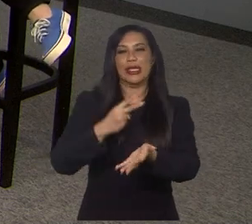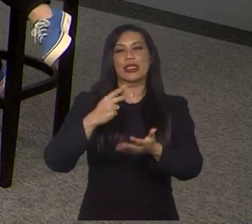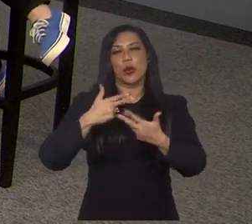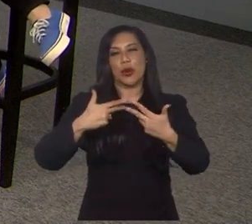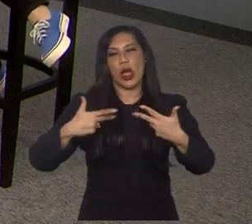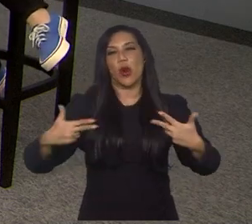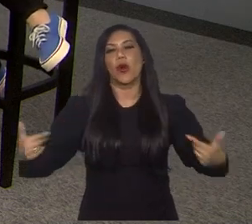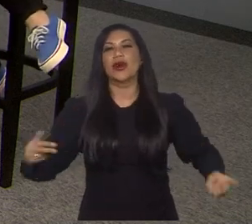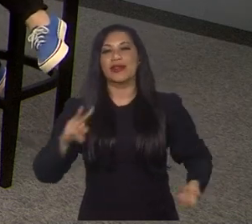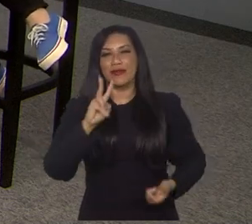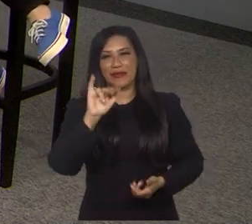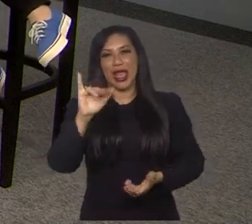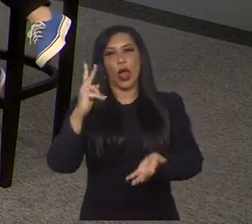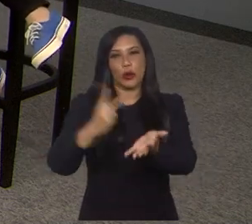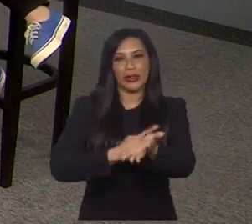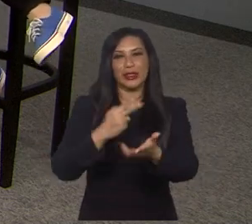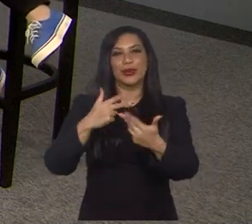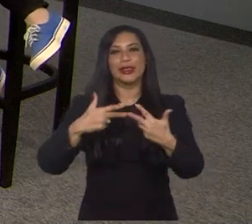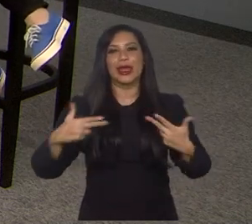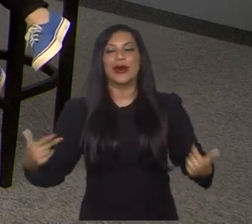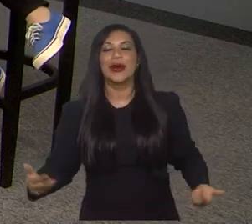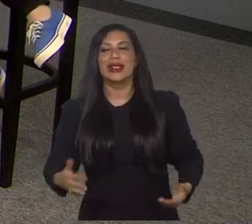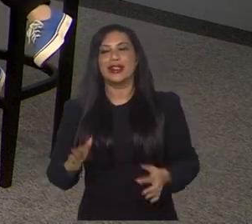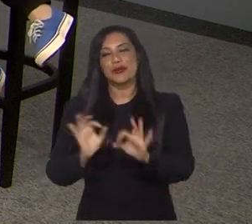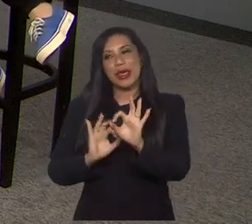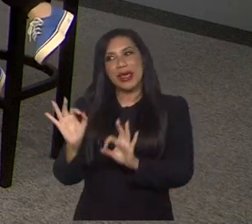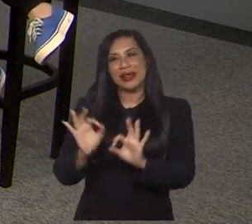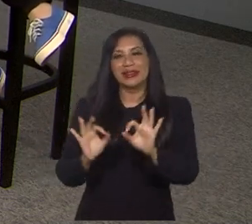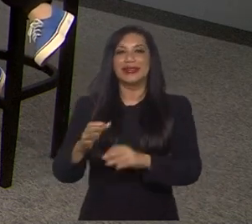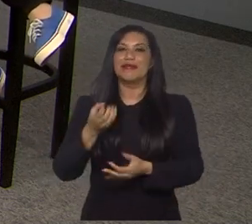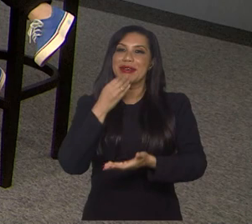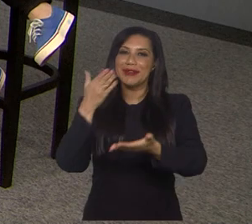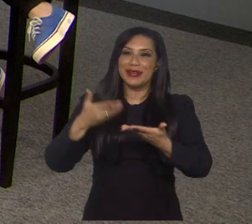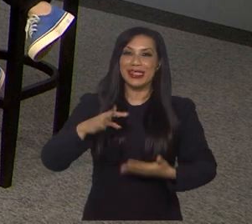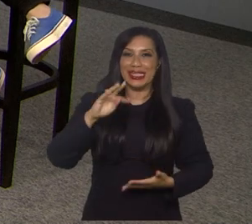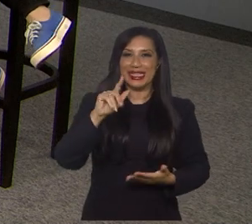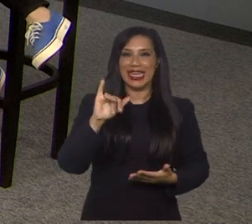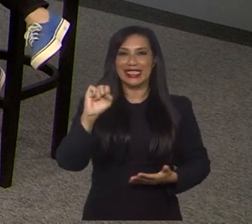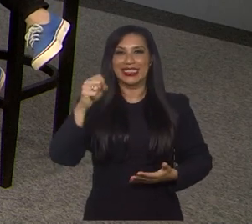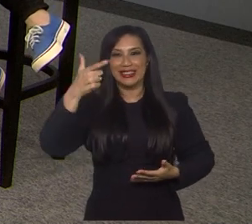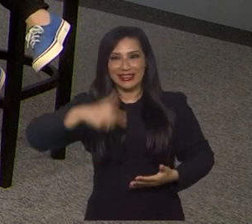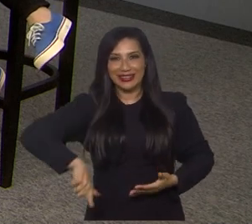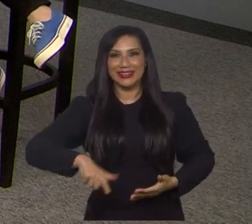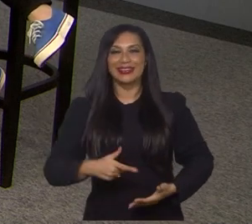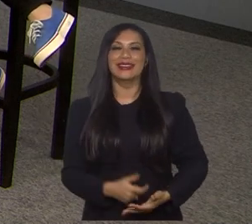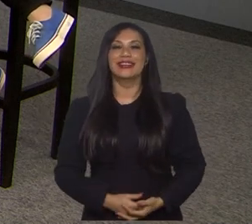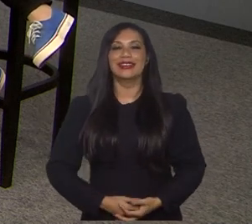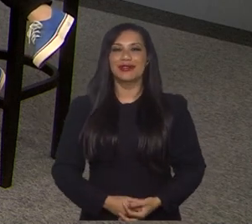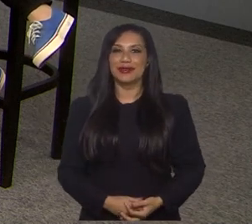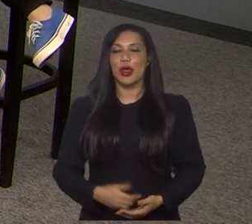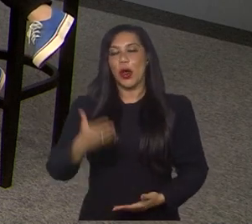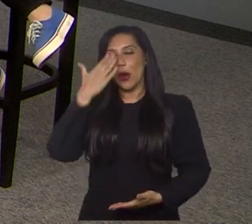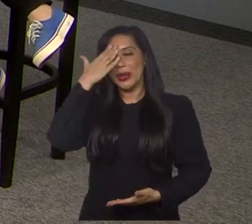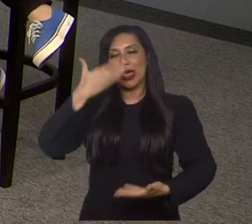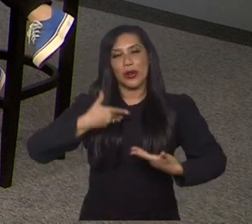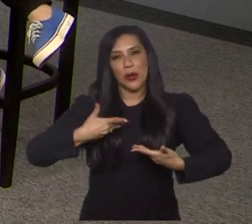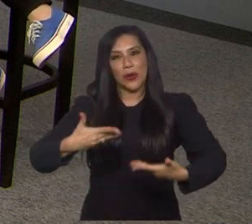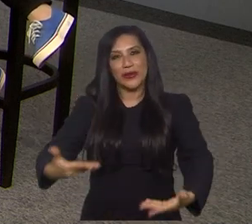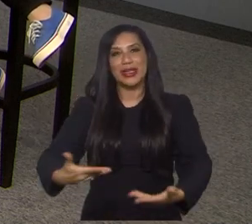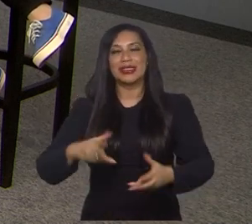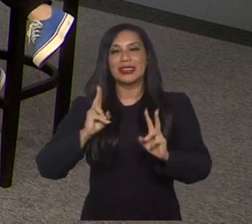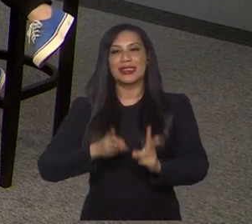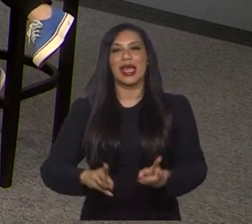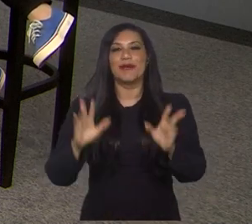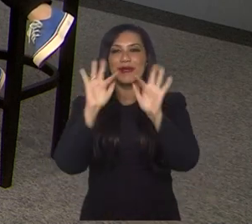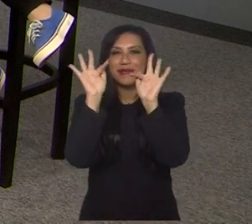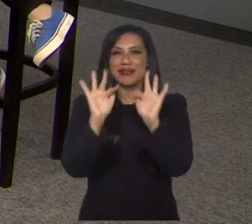Vamos arrematar o começo. É só o aquecimento pra gente falar. É isso. Bem-vinda, Thaís, novamente. Obrigada pelo convite, sempre um prazer